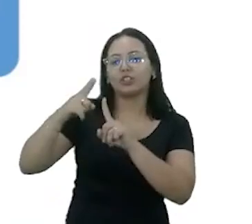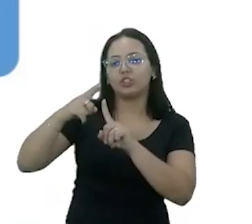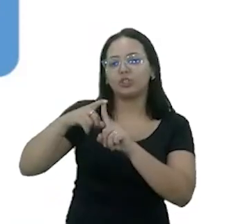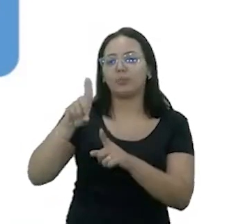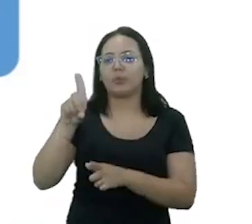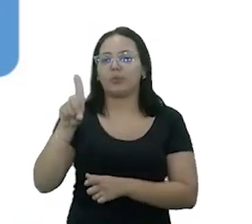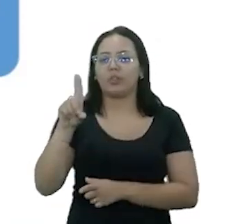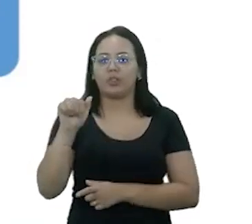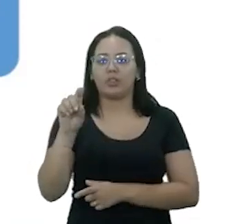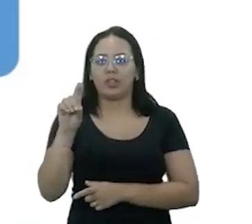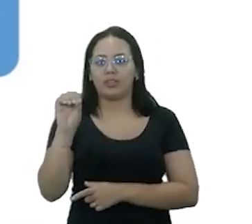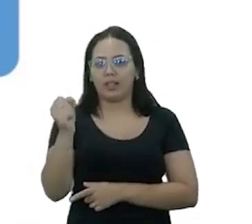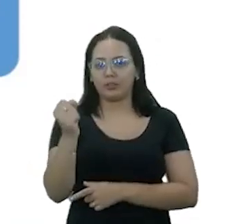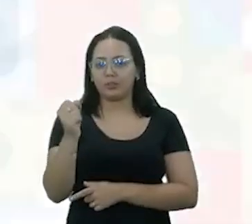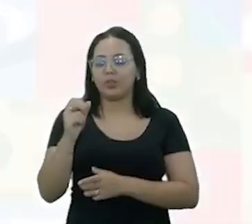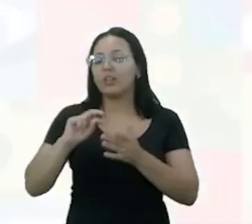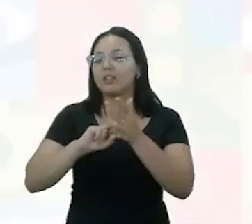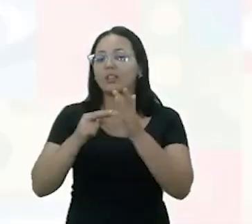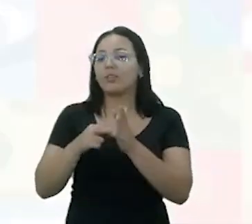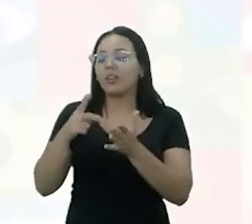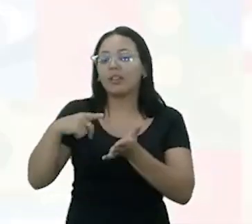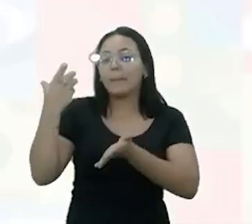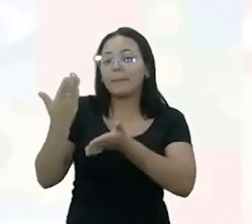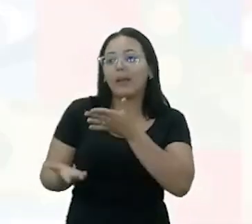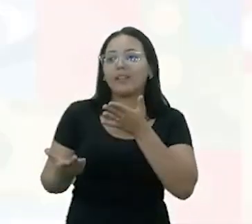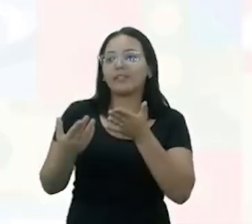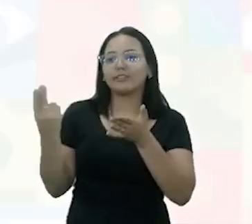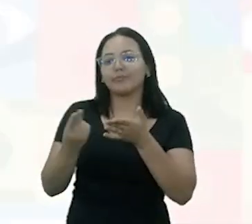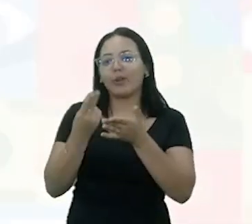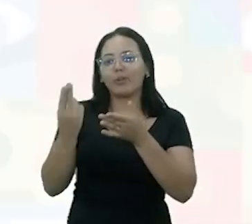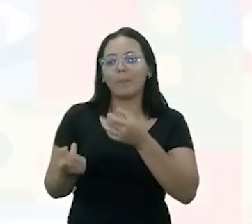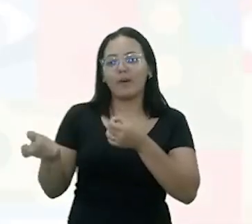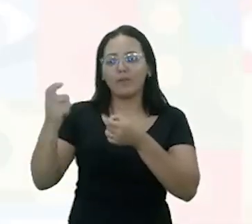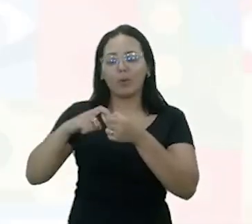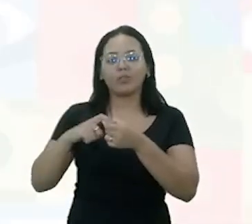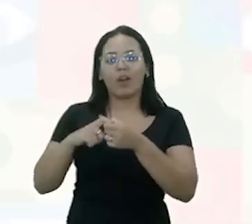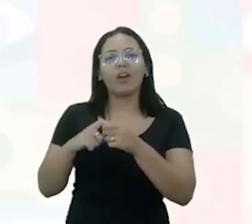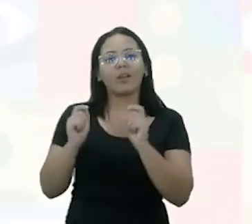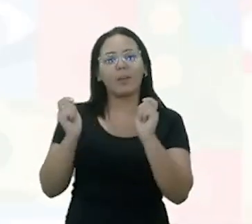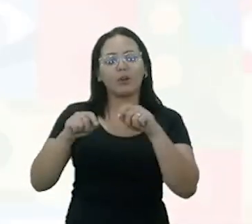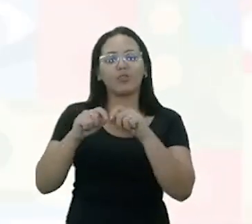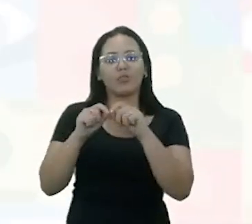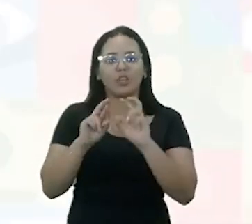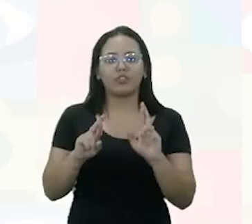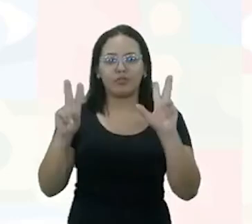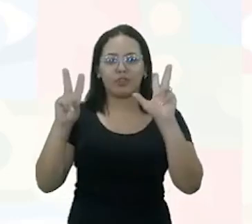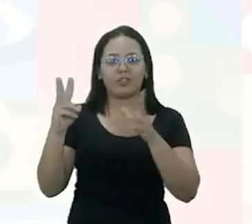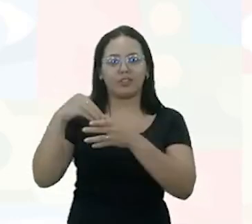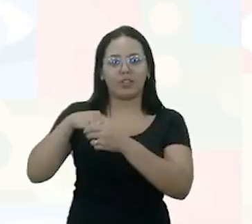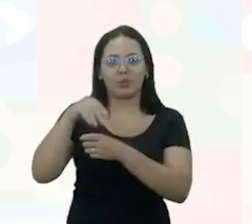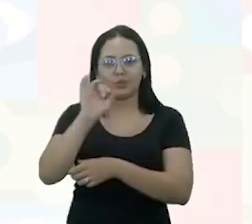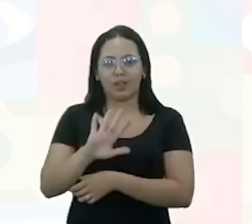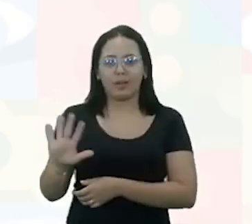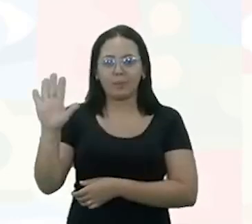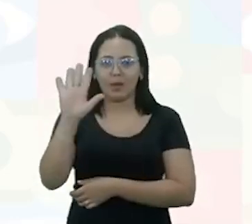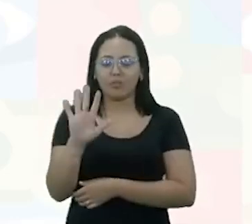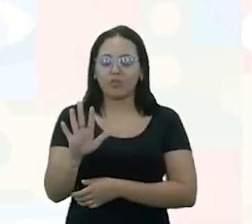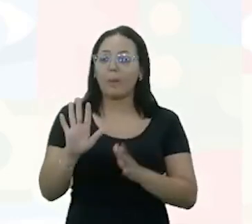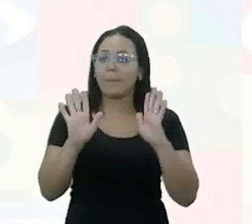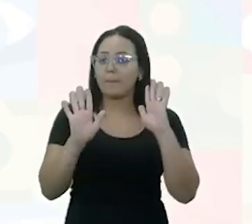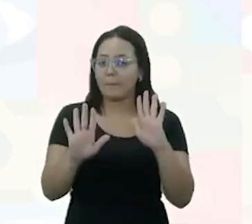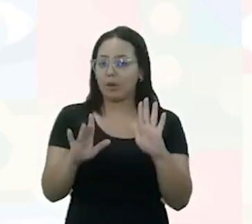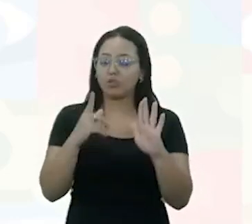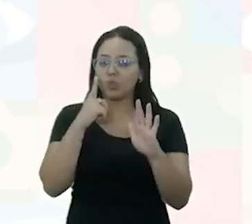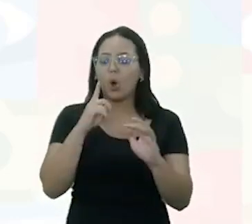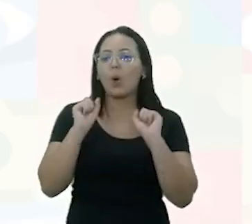assim? Há uma perda irreversível de dados que vão fazer a diferença naquela imagem, mas ela